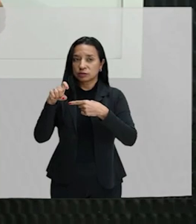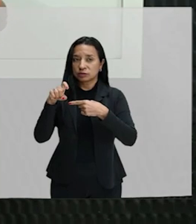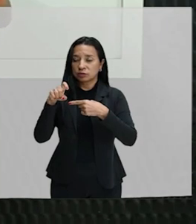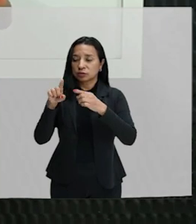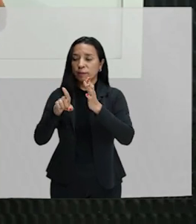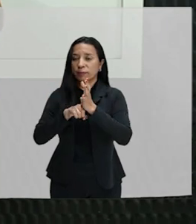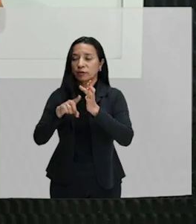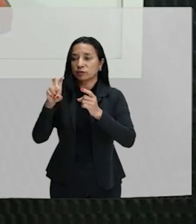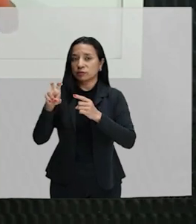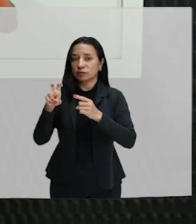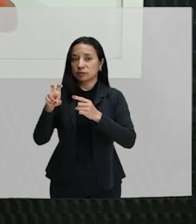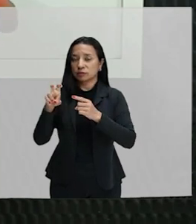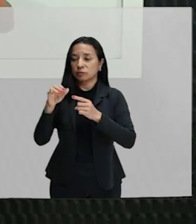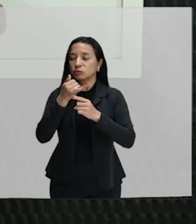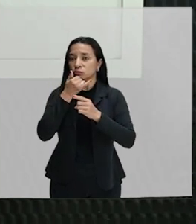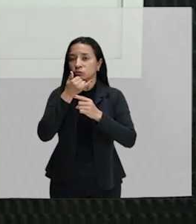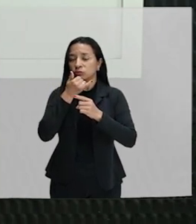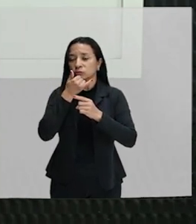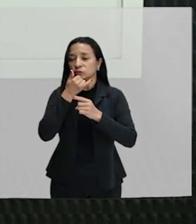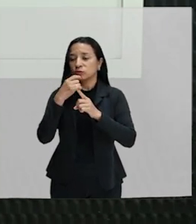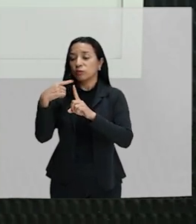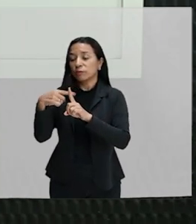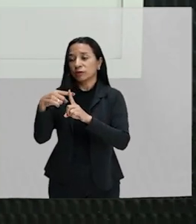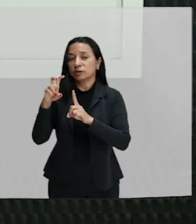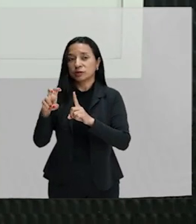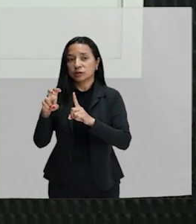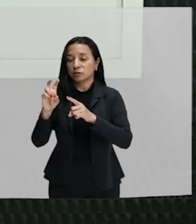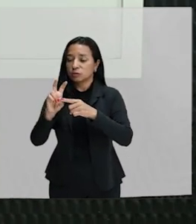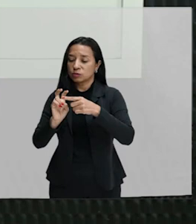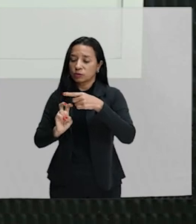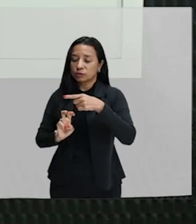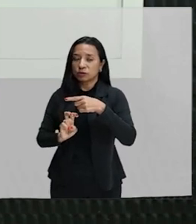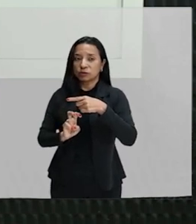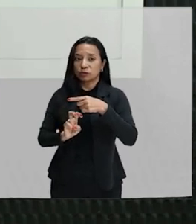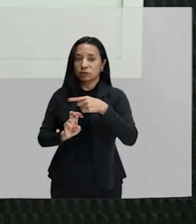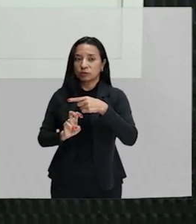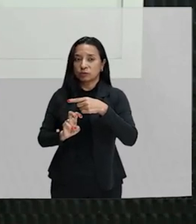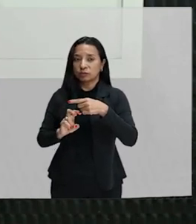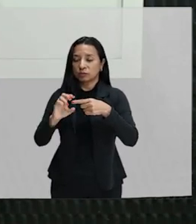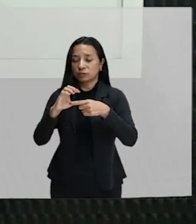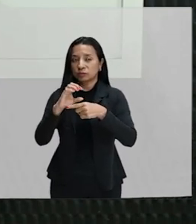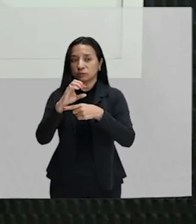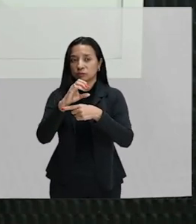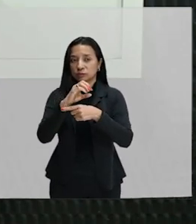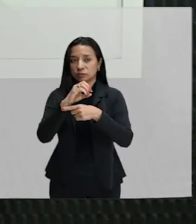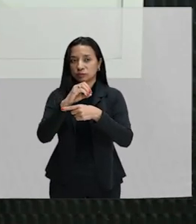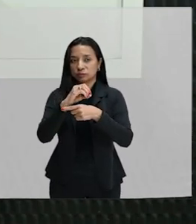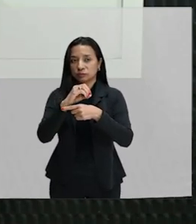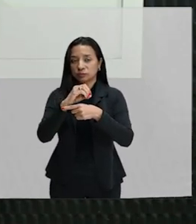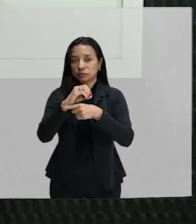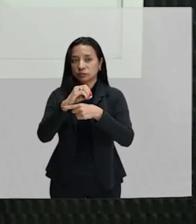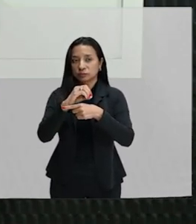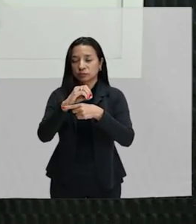-5 né + 5 desculpa sobre 5 né 0 diido por 3 dá 0